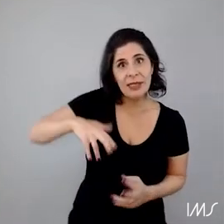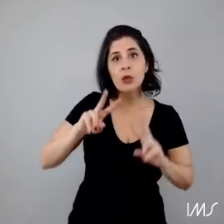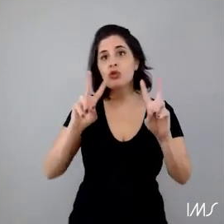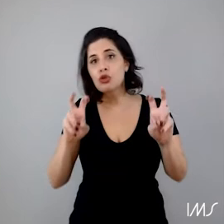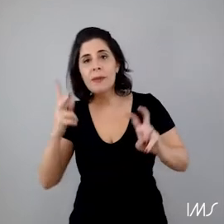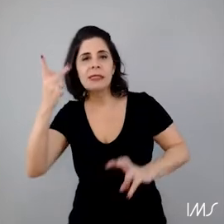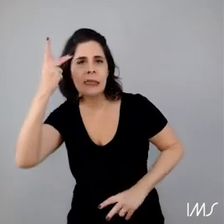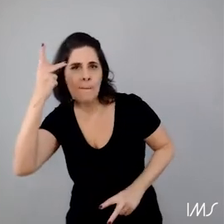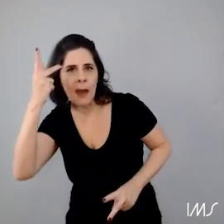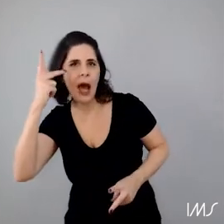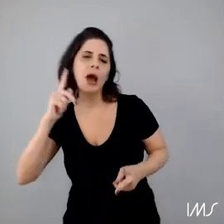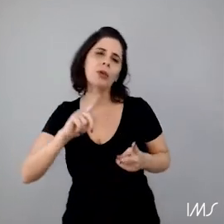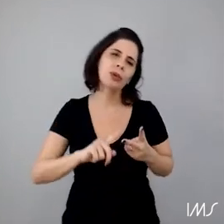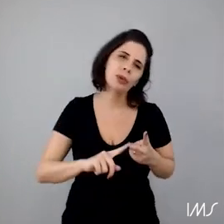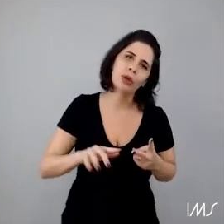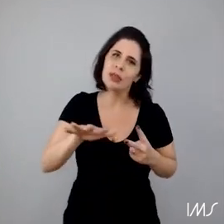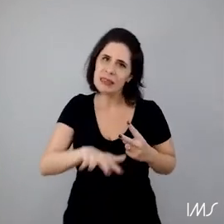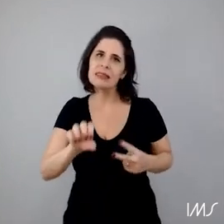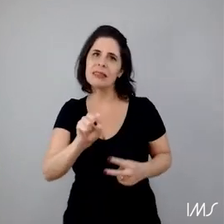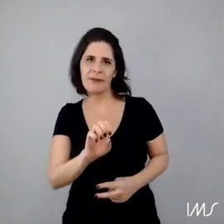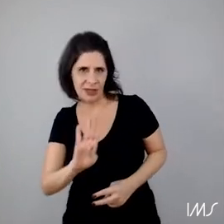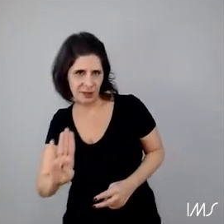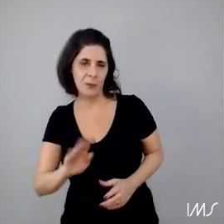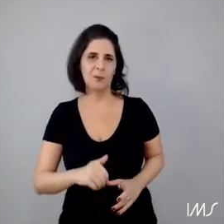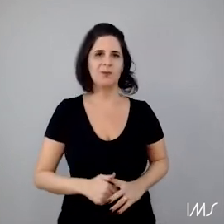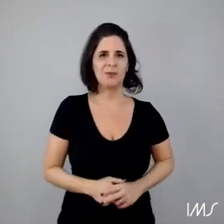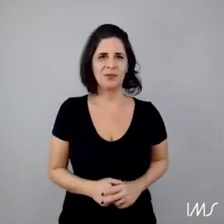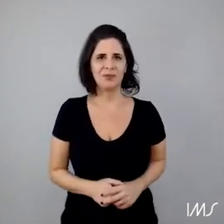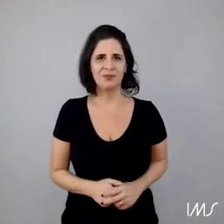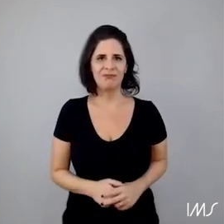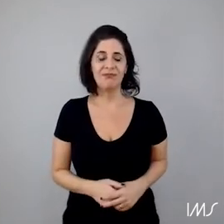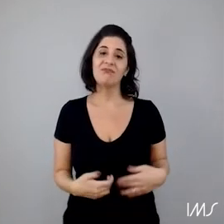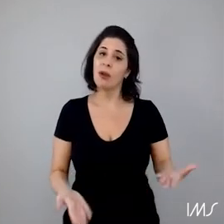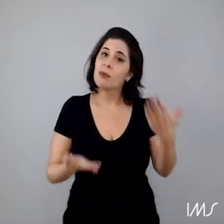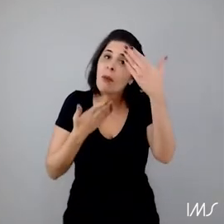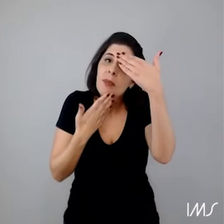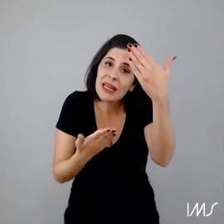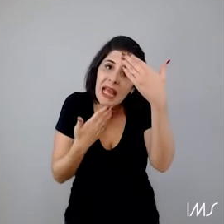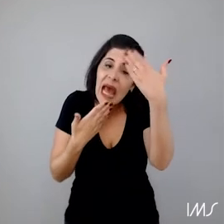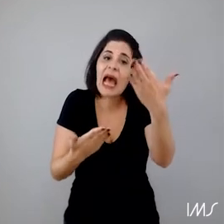Muito grata, estou recolhendo aqui anotações e gostaria, assim, de